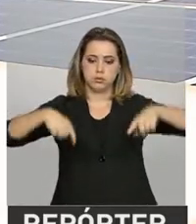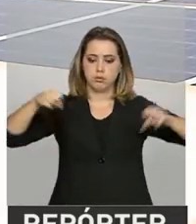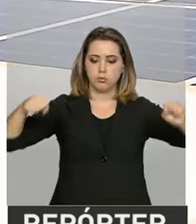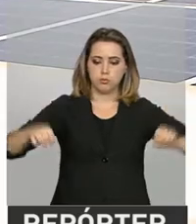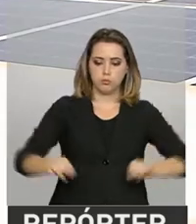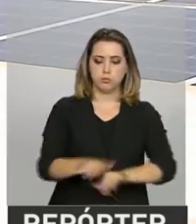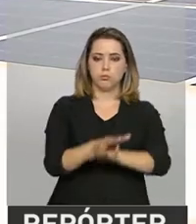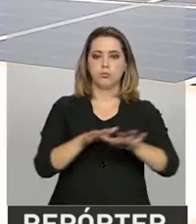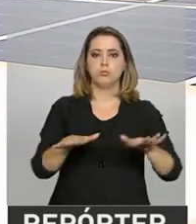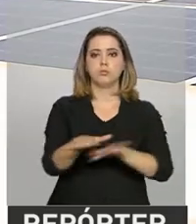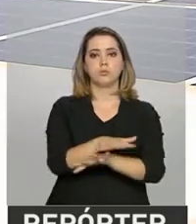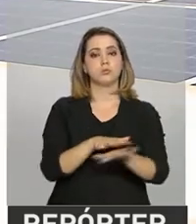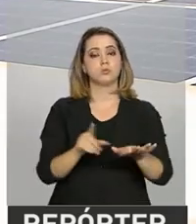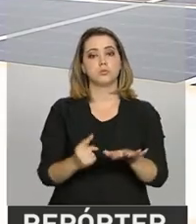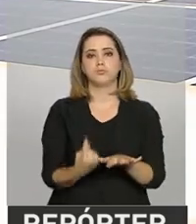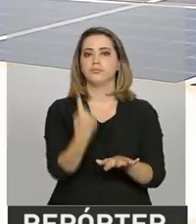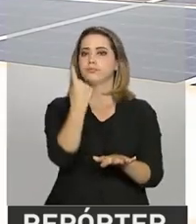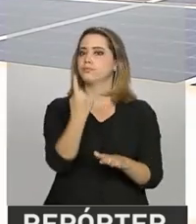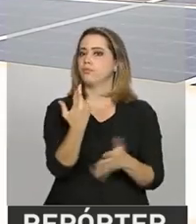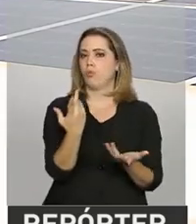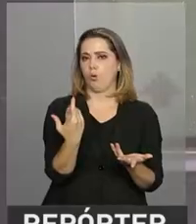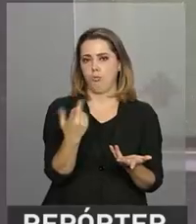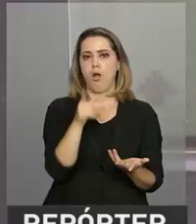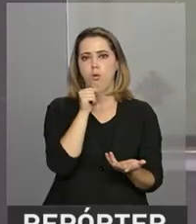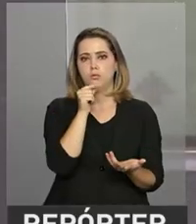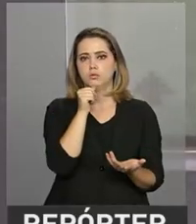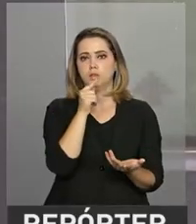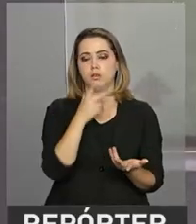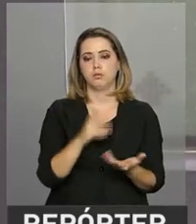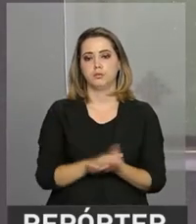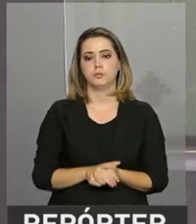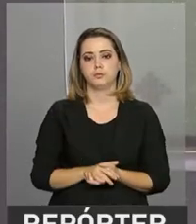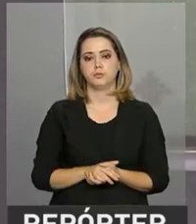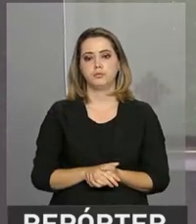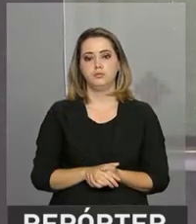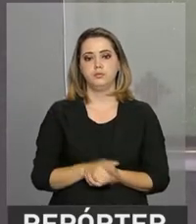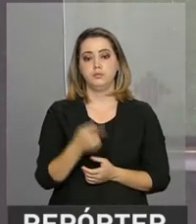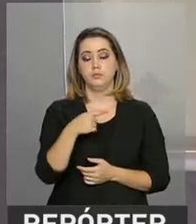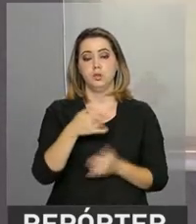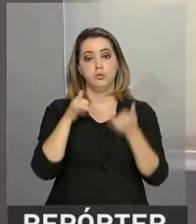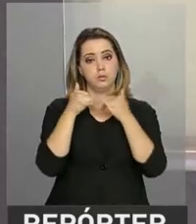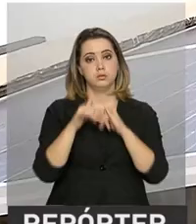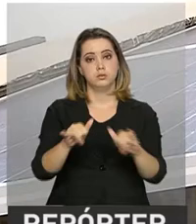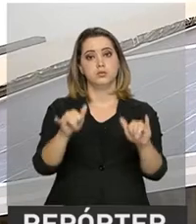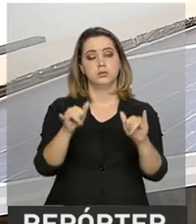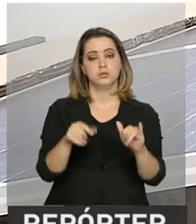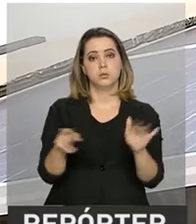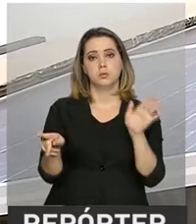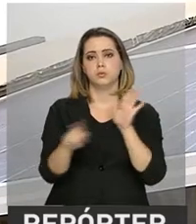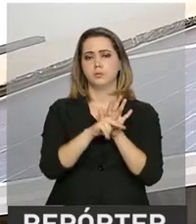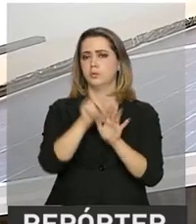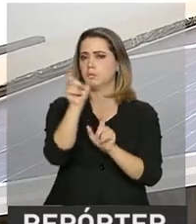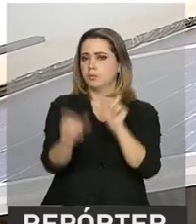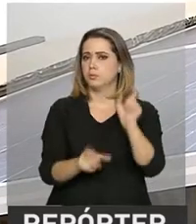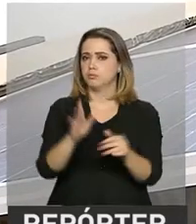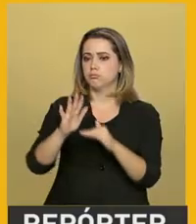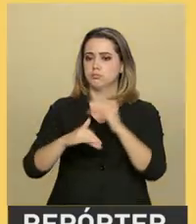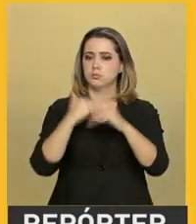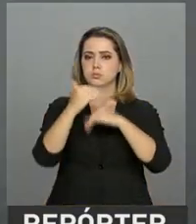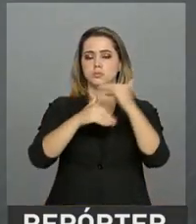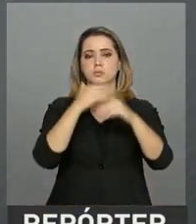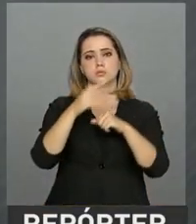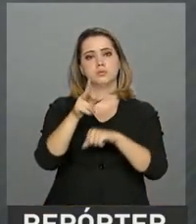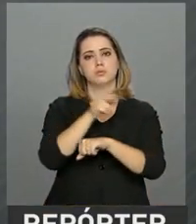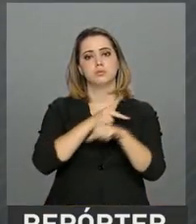duas torneiras na pia, você não vê a diferença. A geração de energia pelo próprio consumidor está em alta no país.